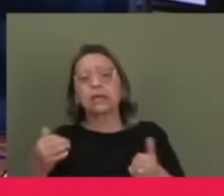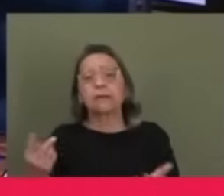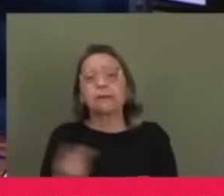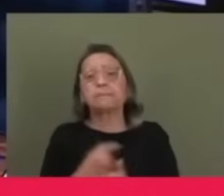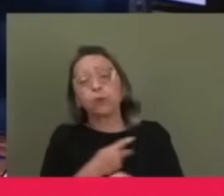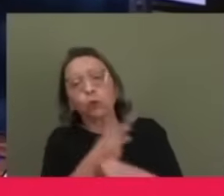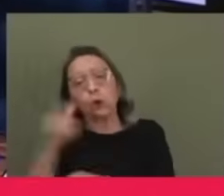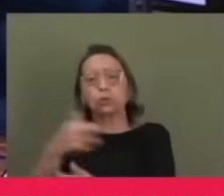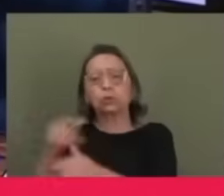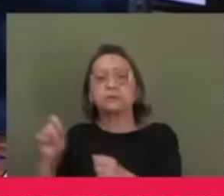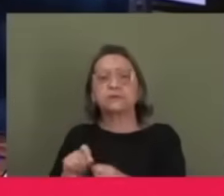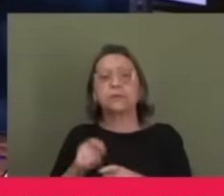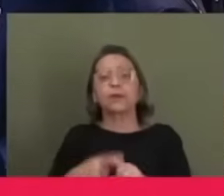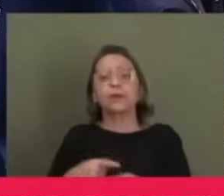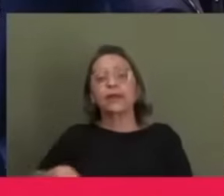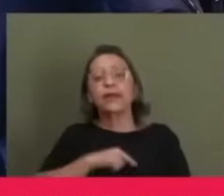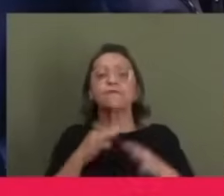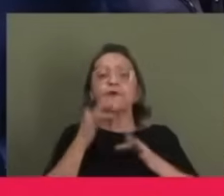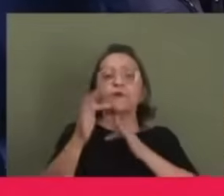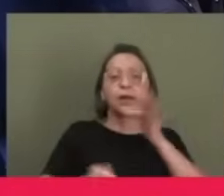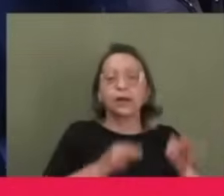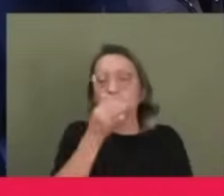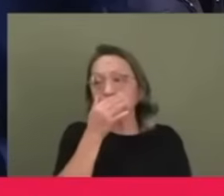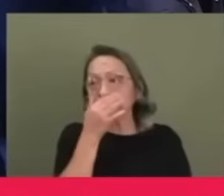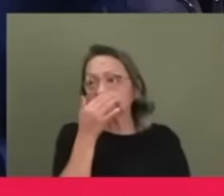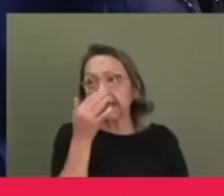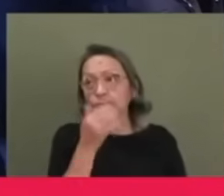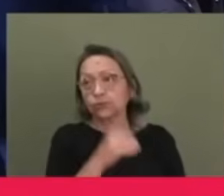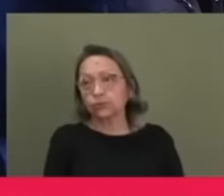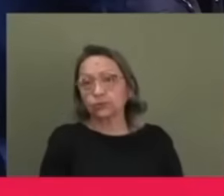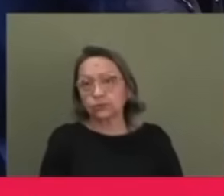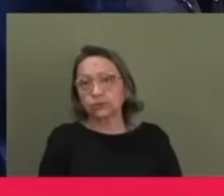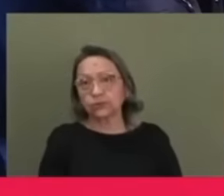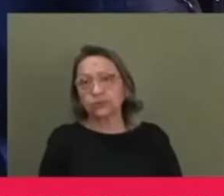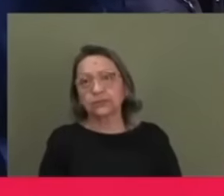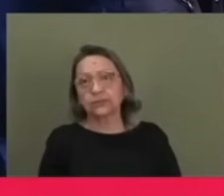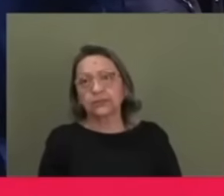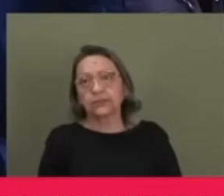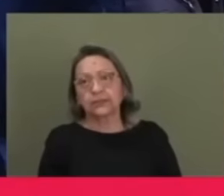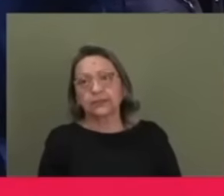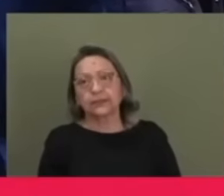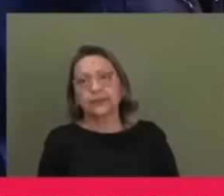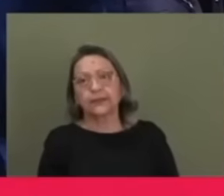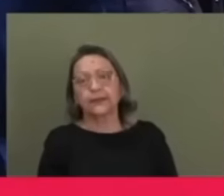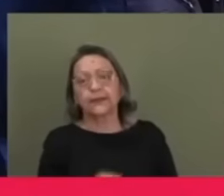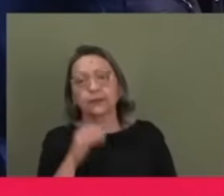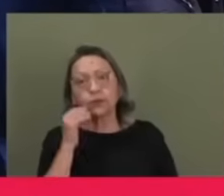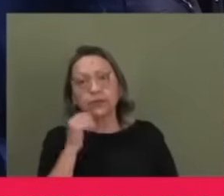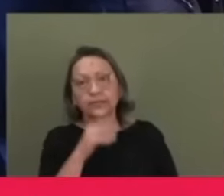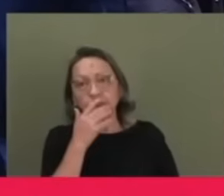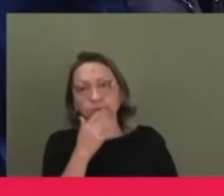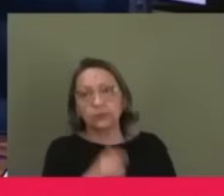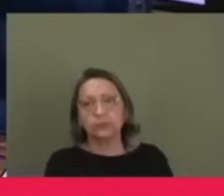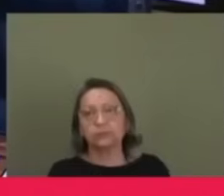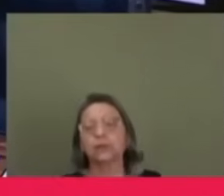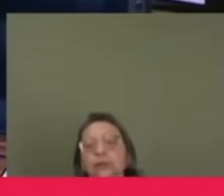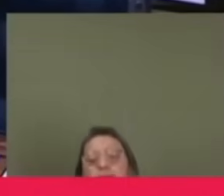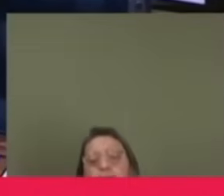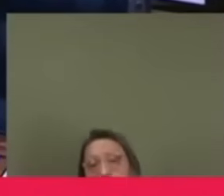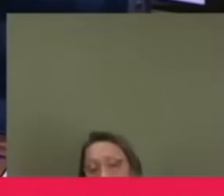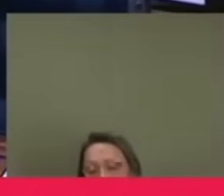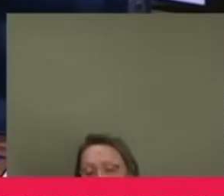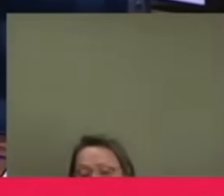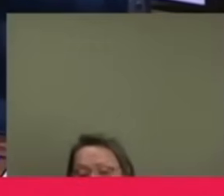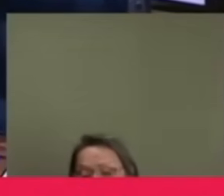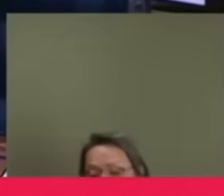procura outra coisa para fazer. Porque ali é fofoca, é má informação, é fake news, é maldade. Se isso que entra na cabeça das